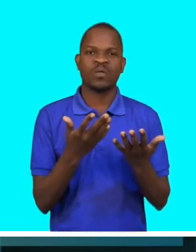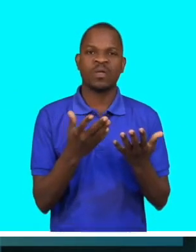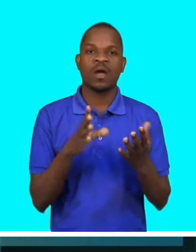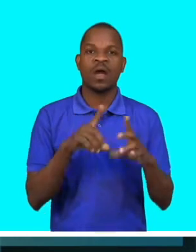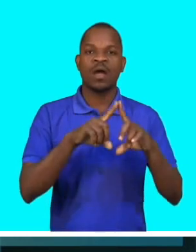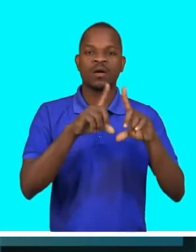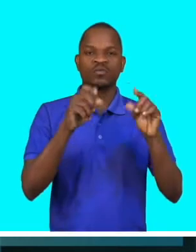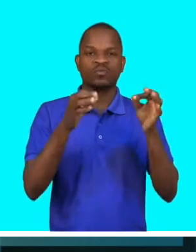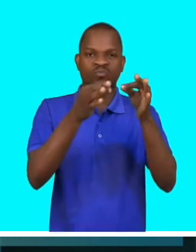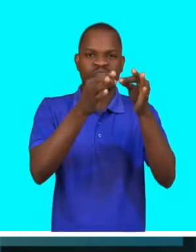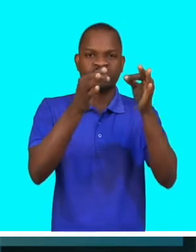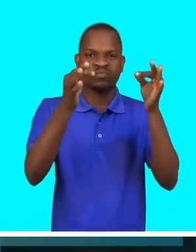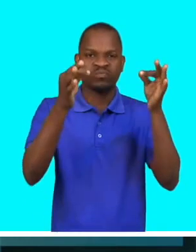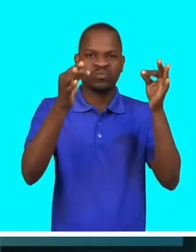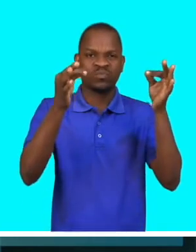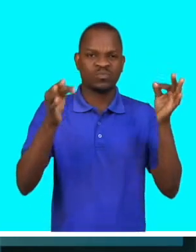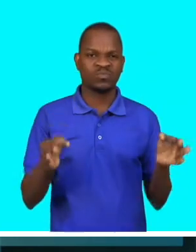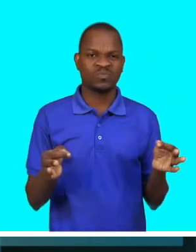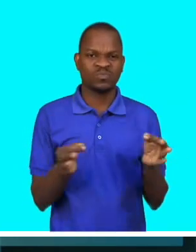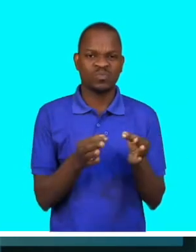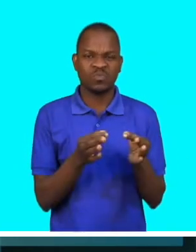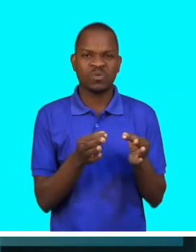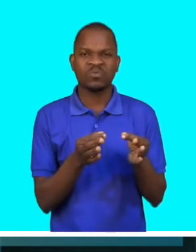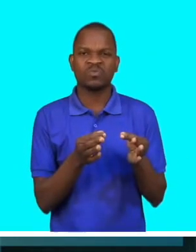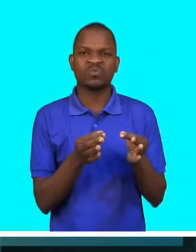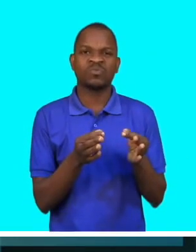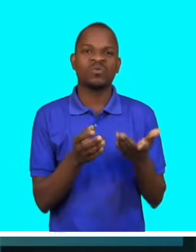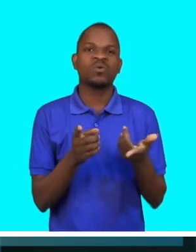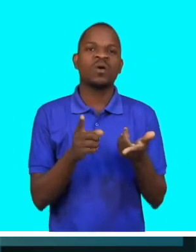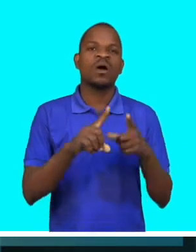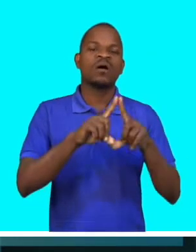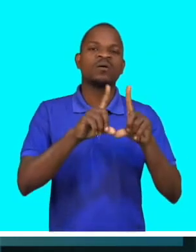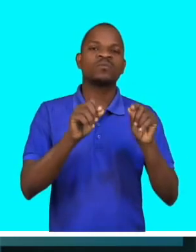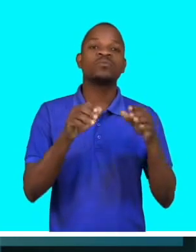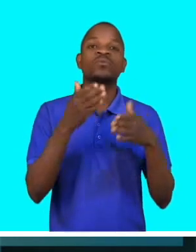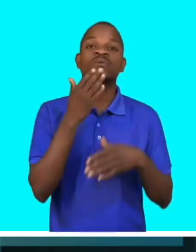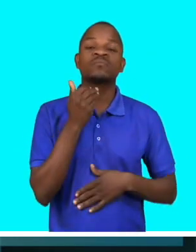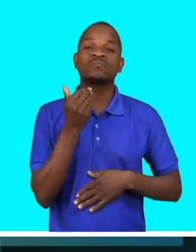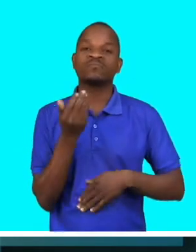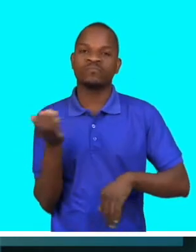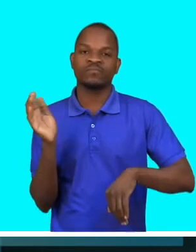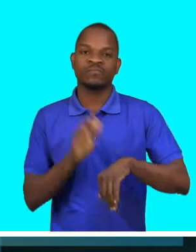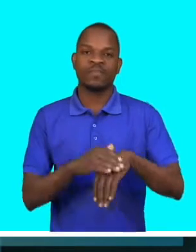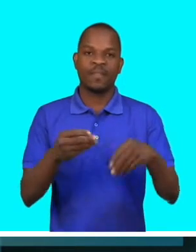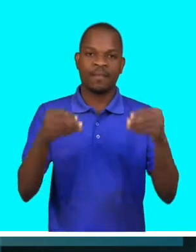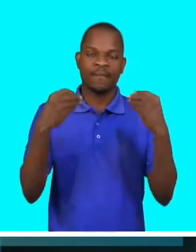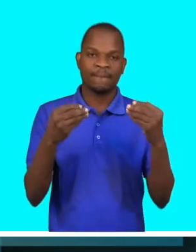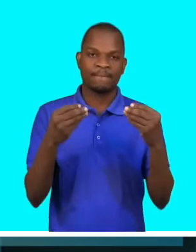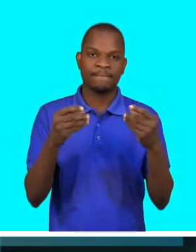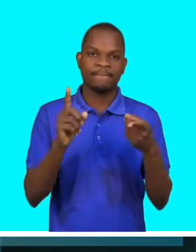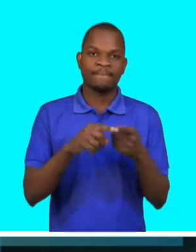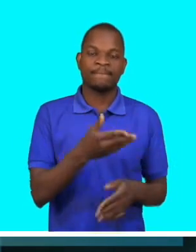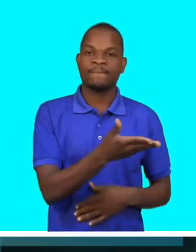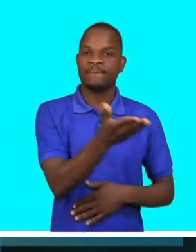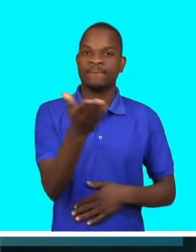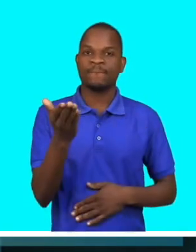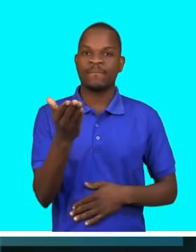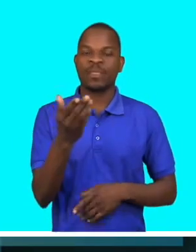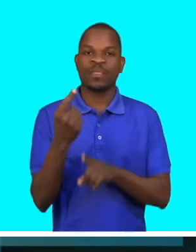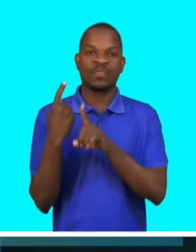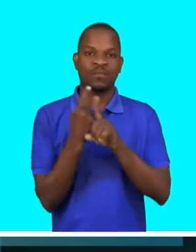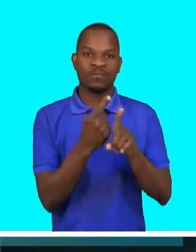a galeria, no caso do Dércio de Januário. Mas conhecido por artista do papel. Para si. Esteve